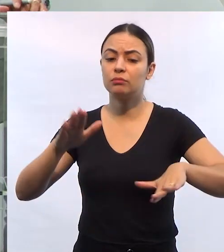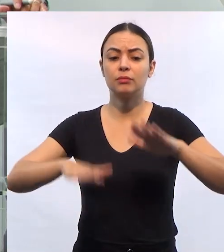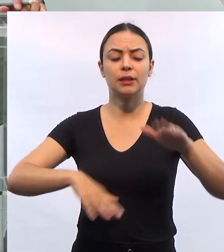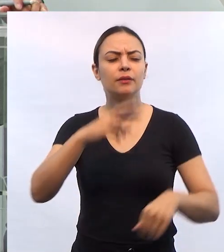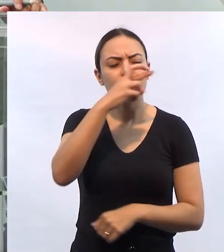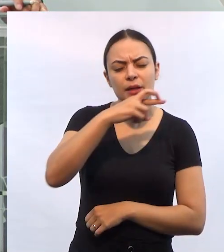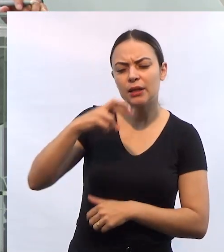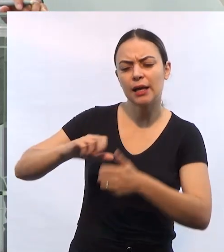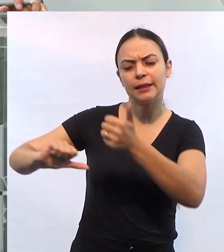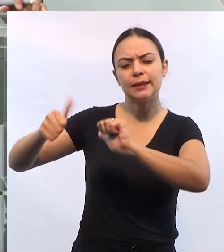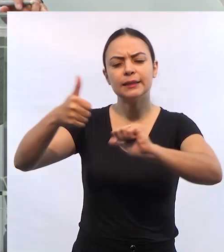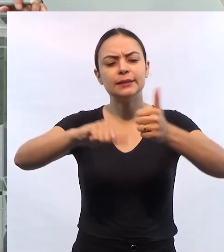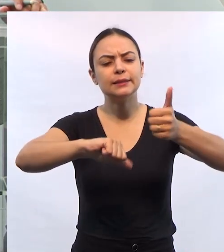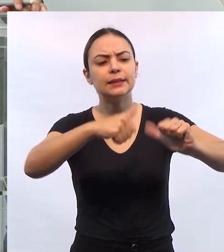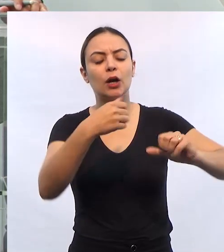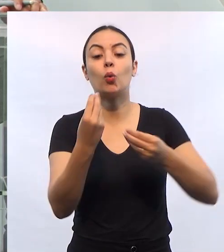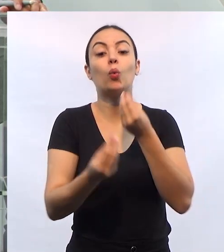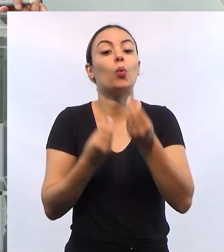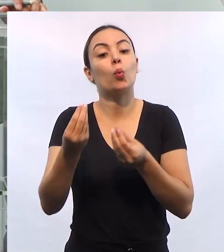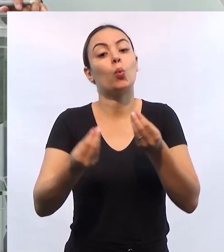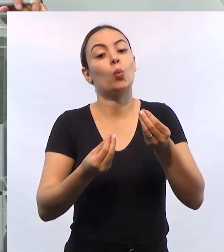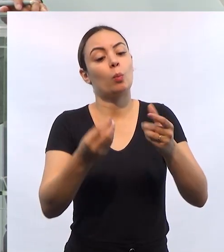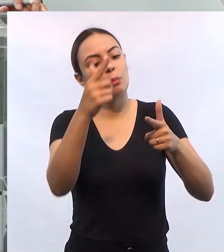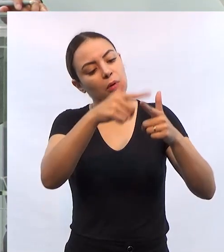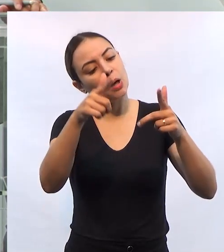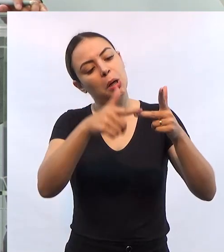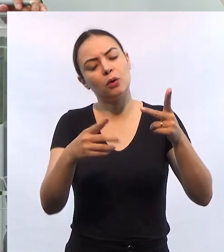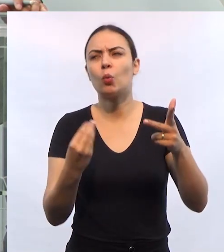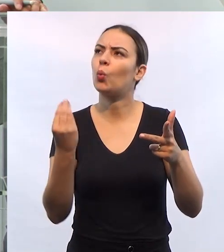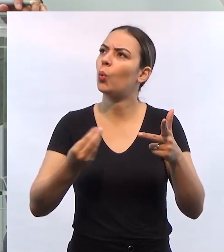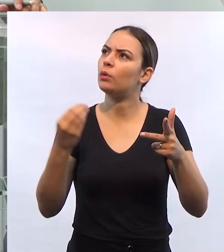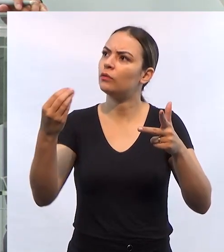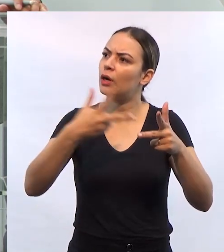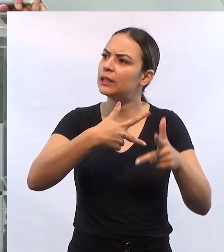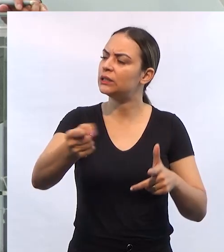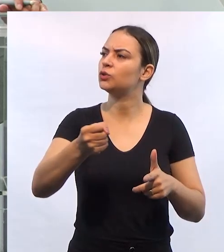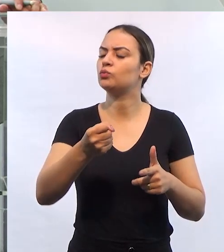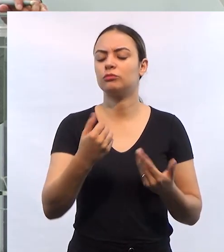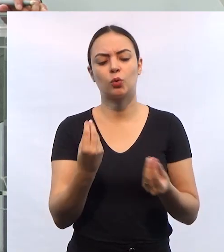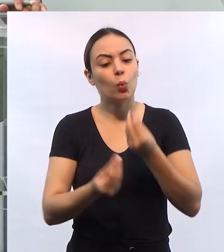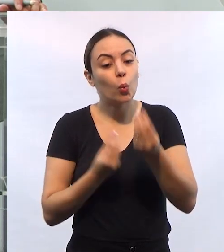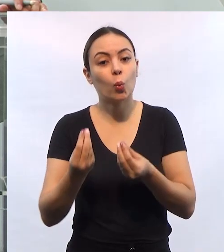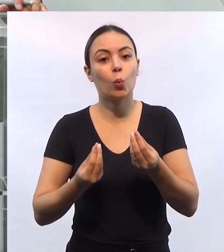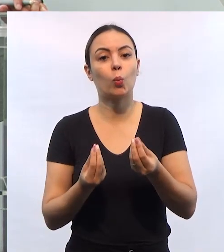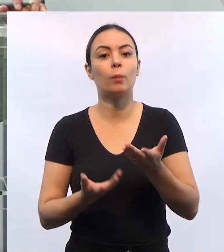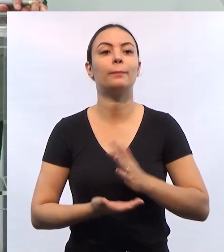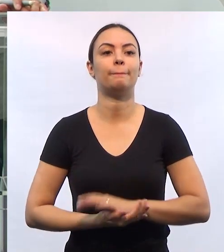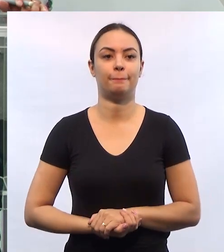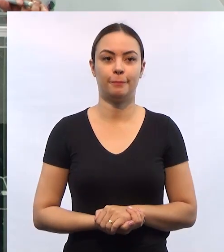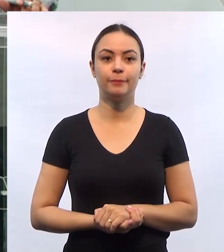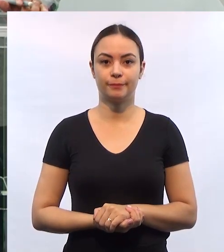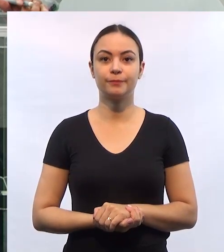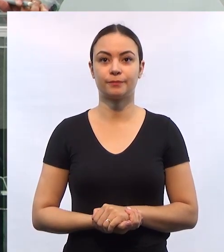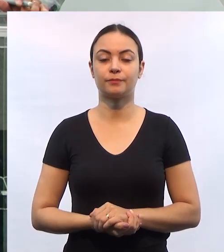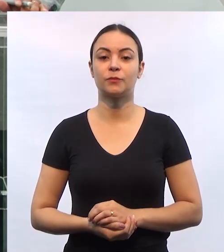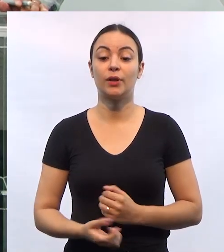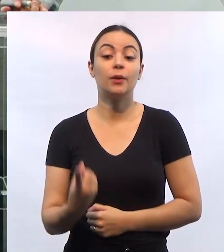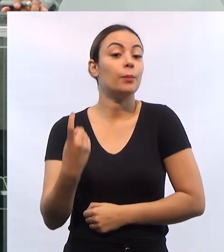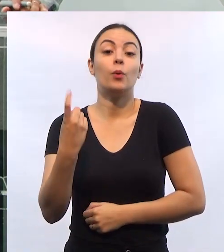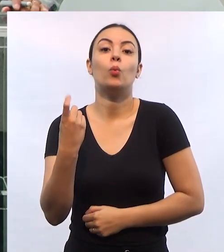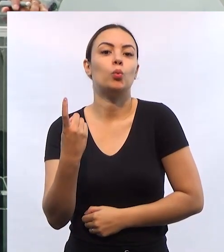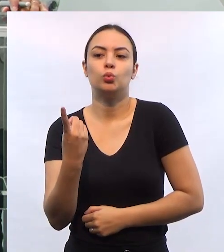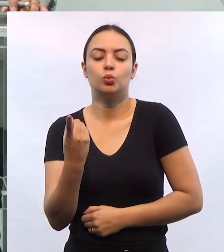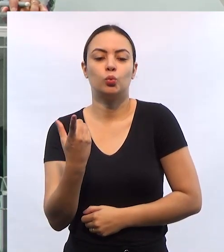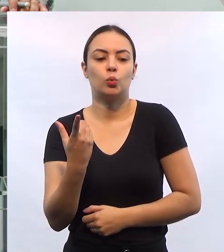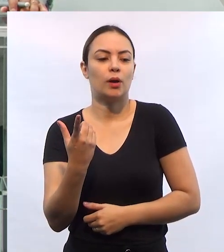dizer que a teoria contingencial ela está relacionada a esses fatores que afetam, tá? E não há uma única maneira de